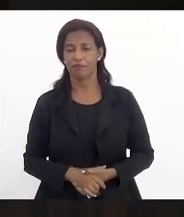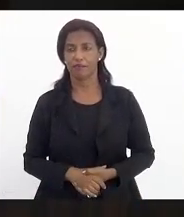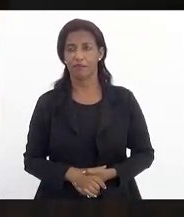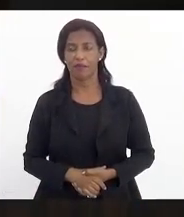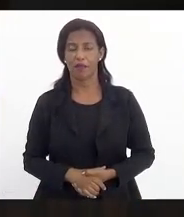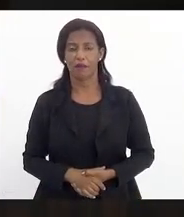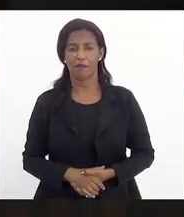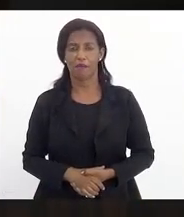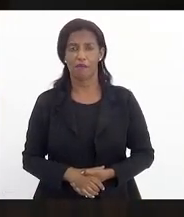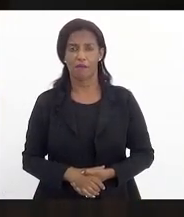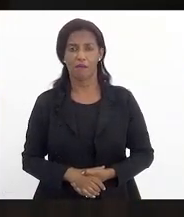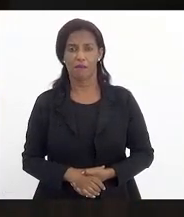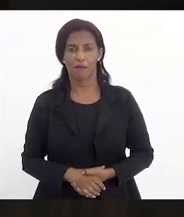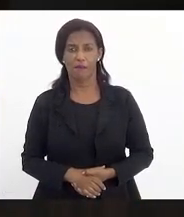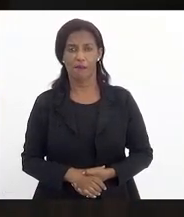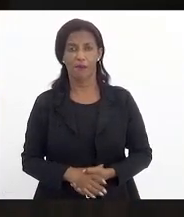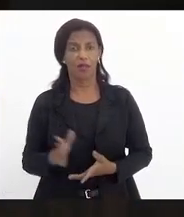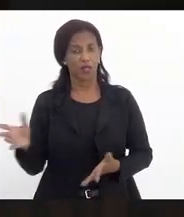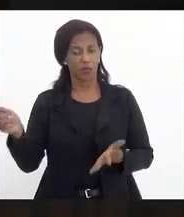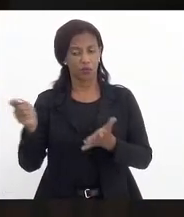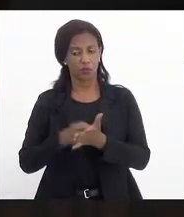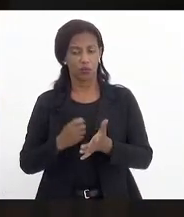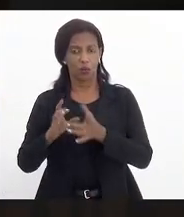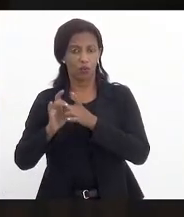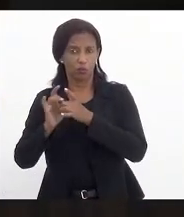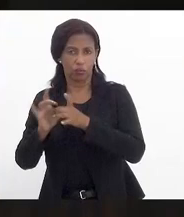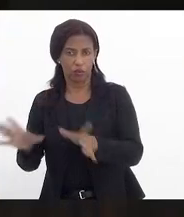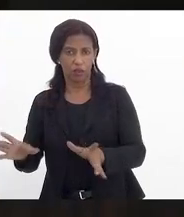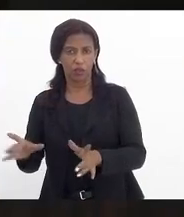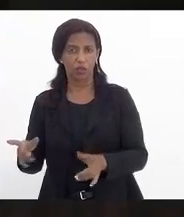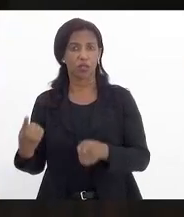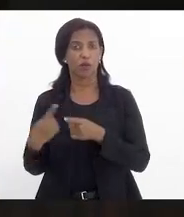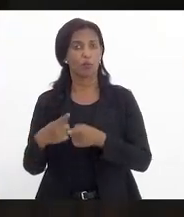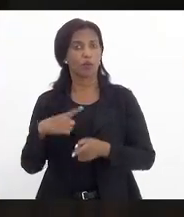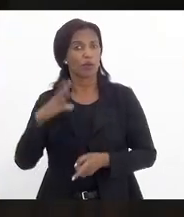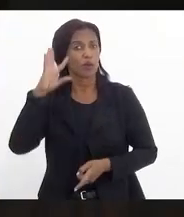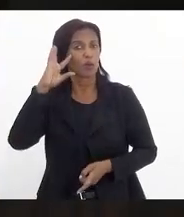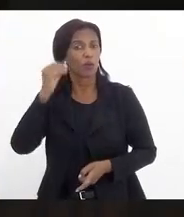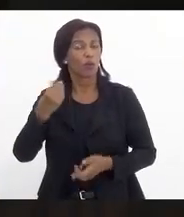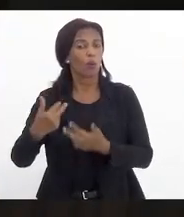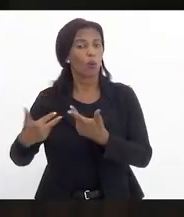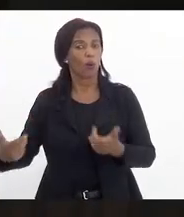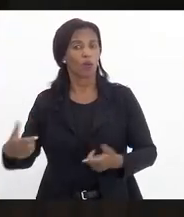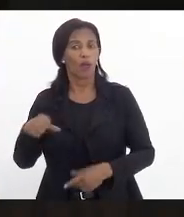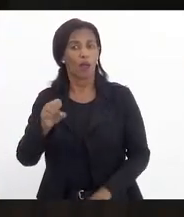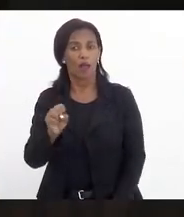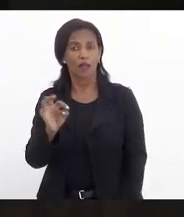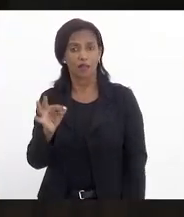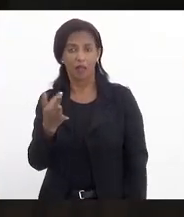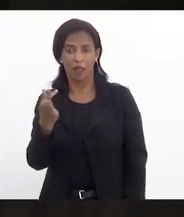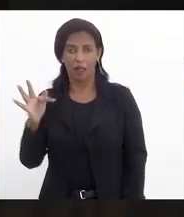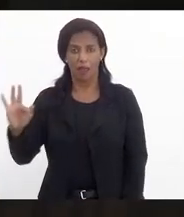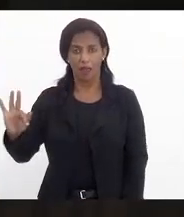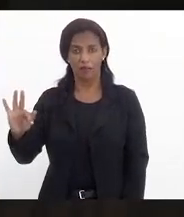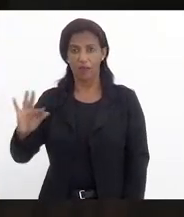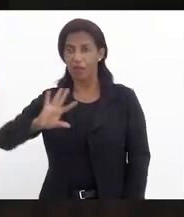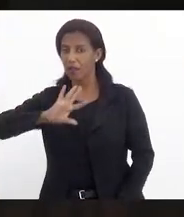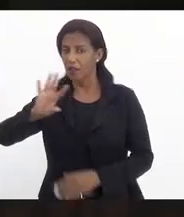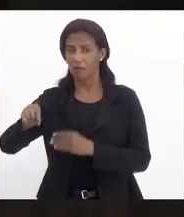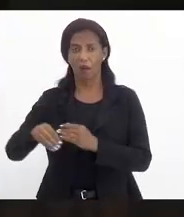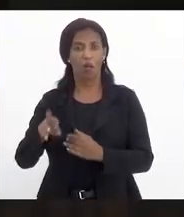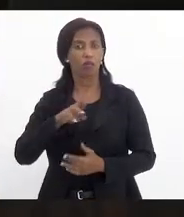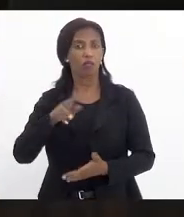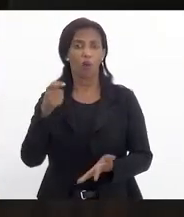E a questão do autorizativo é porque tem decisão do STF que nem a recomposição é